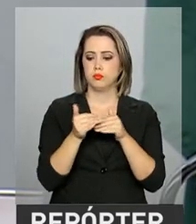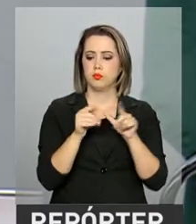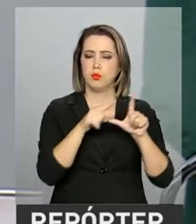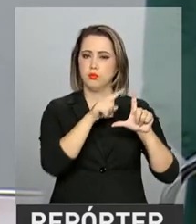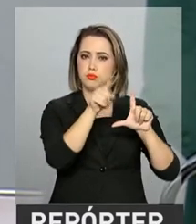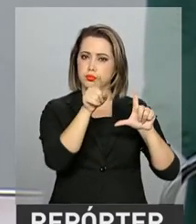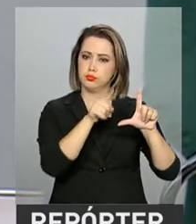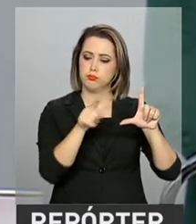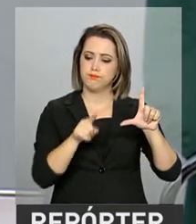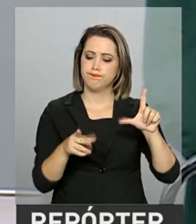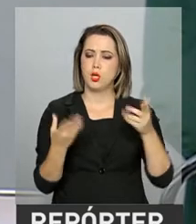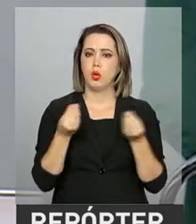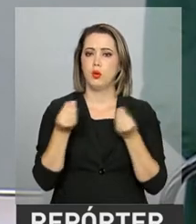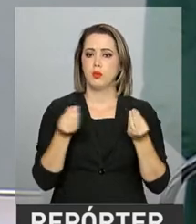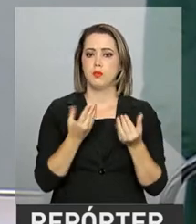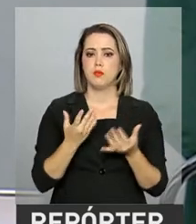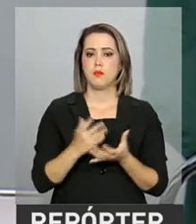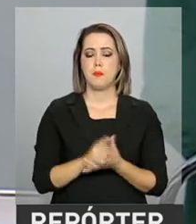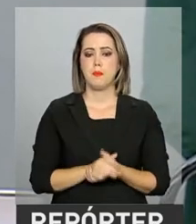trajetória.